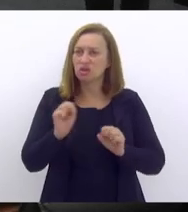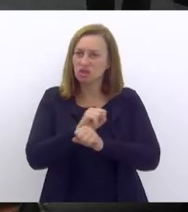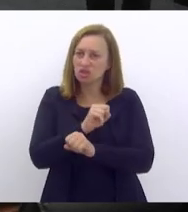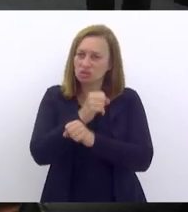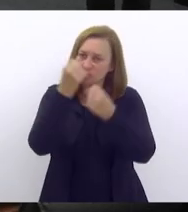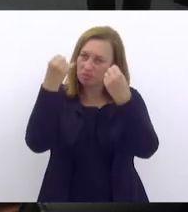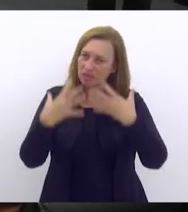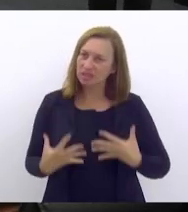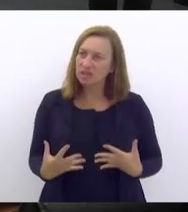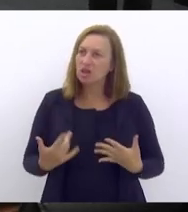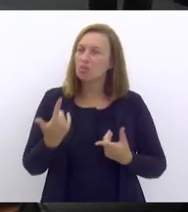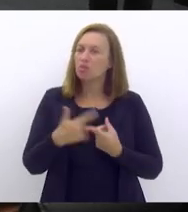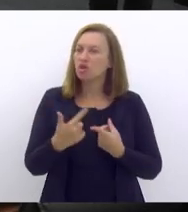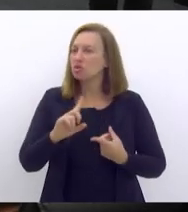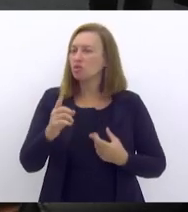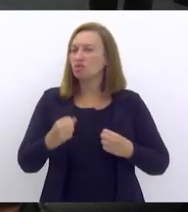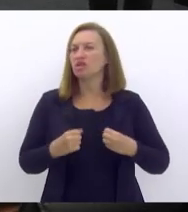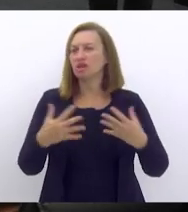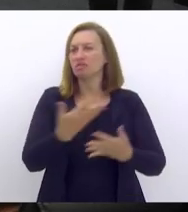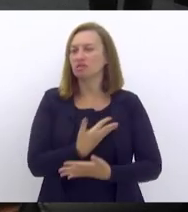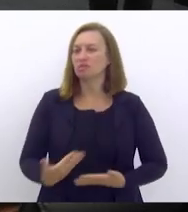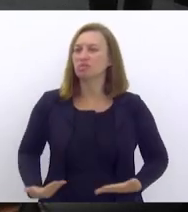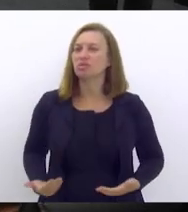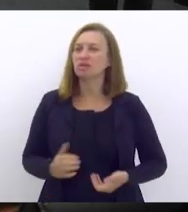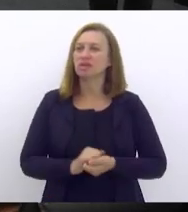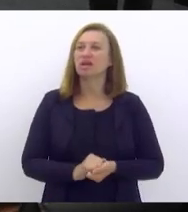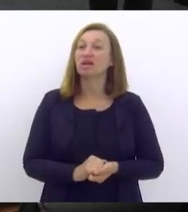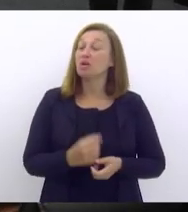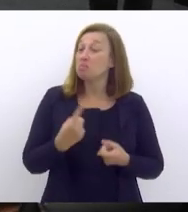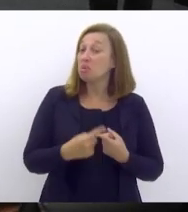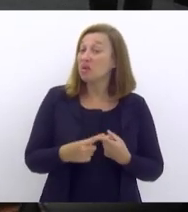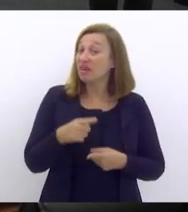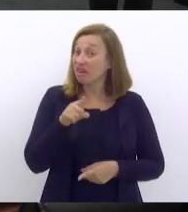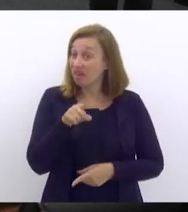Ele perguntou por que eu não realizei as audiências públicas. Eu vou dizer, porque